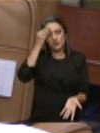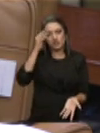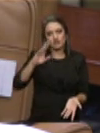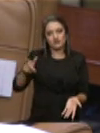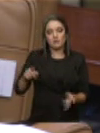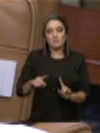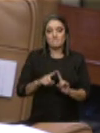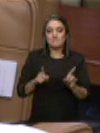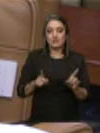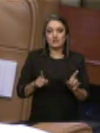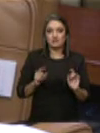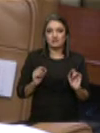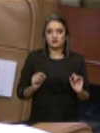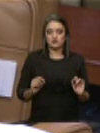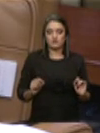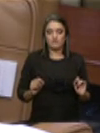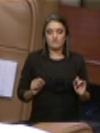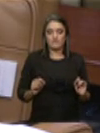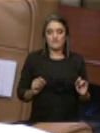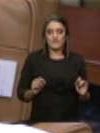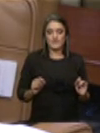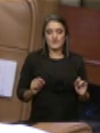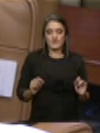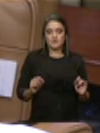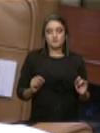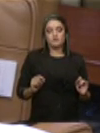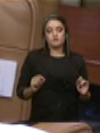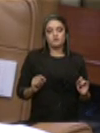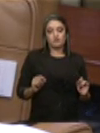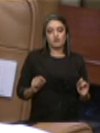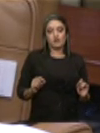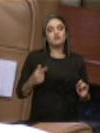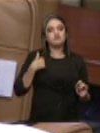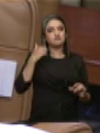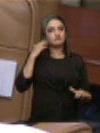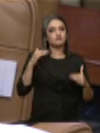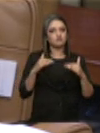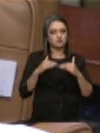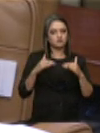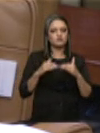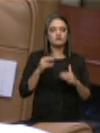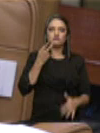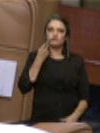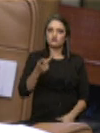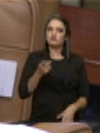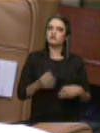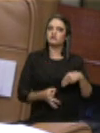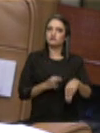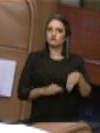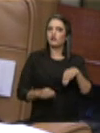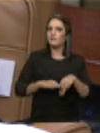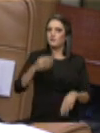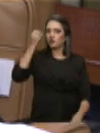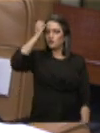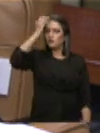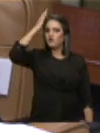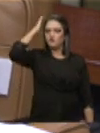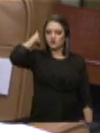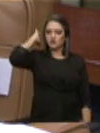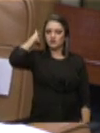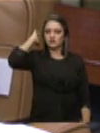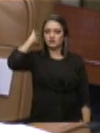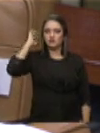subscrever por inteiro todas as palavras que o eminente ministro Luiz Fux acaba de dizer. E que, de